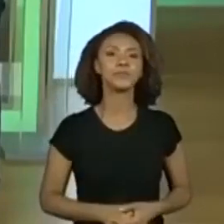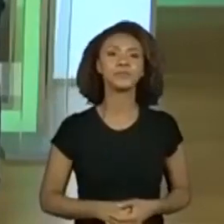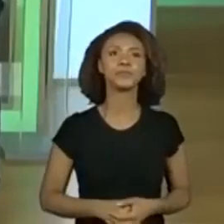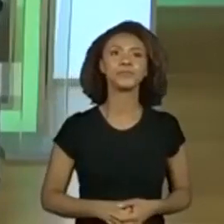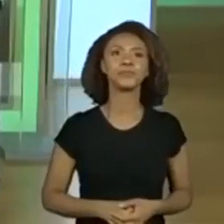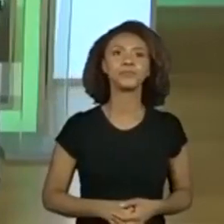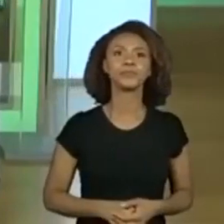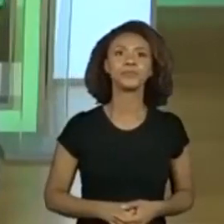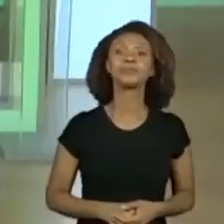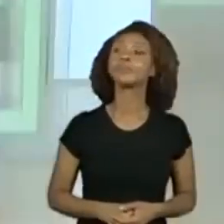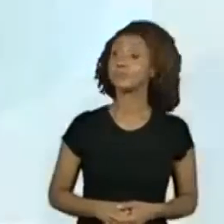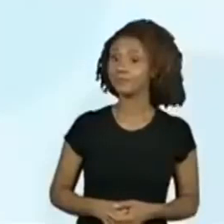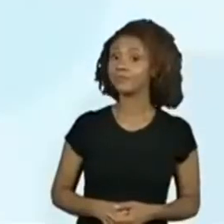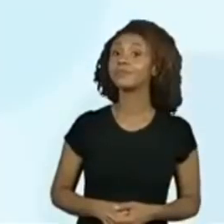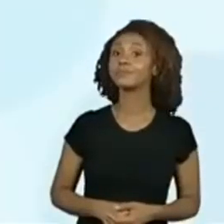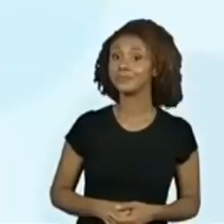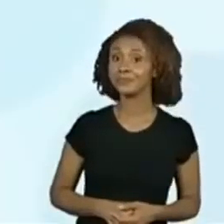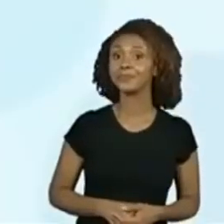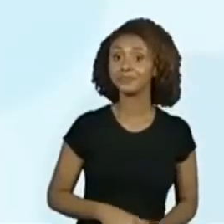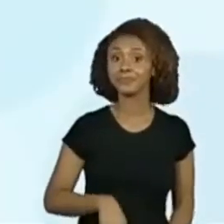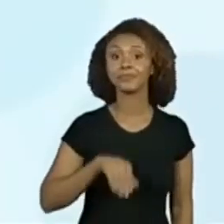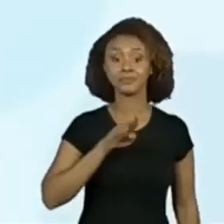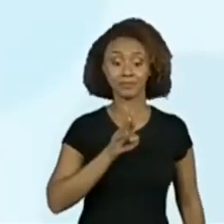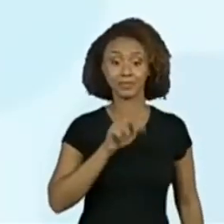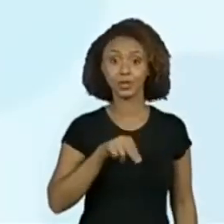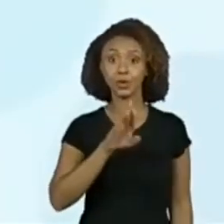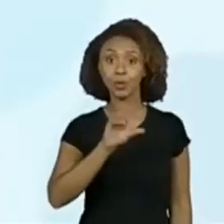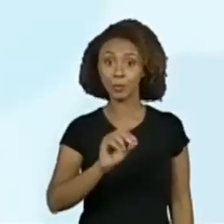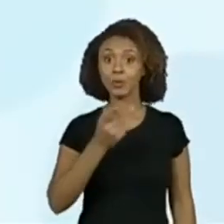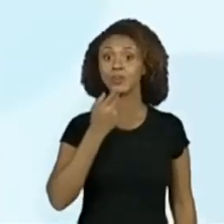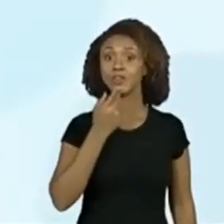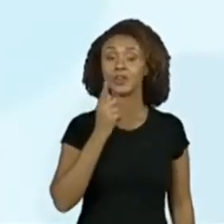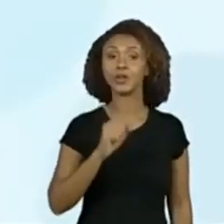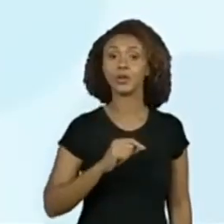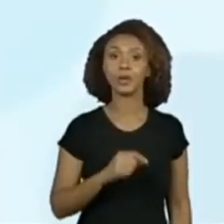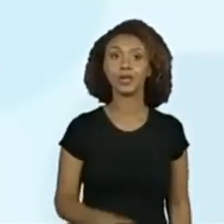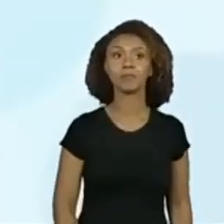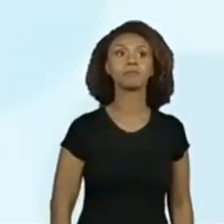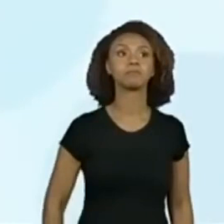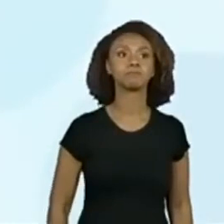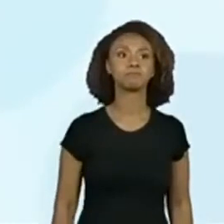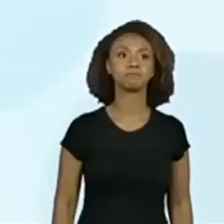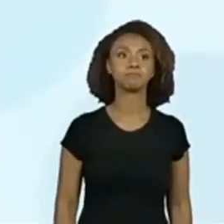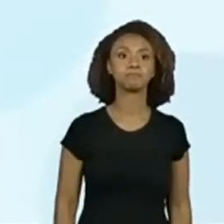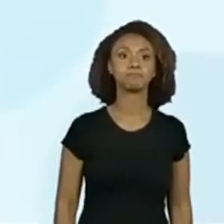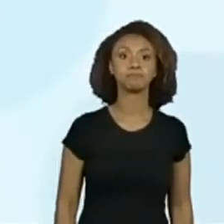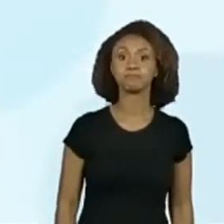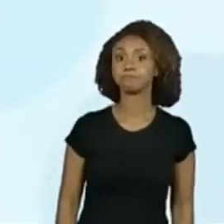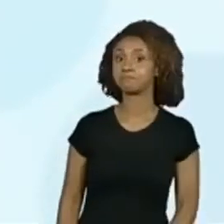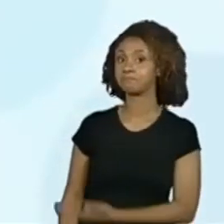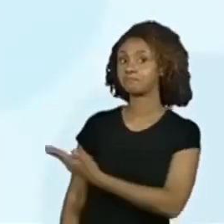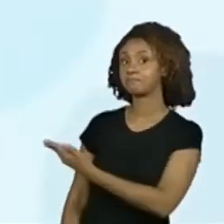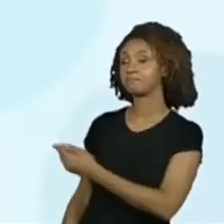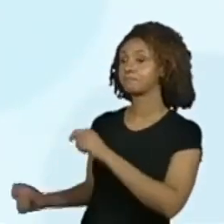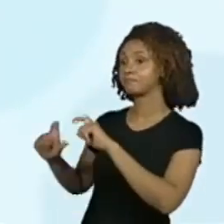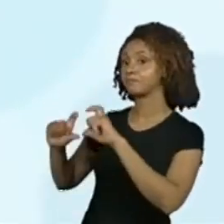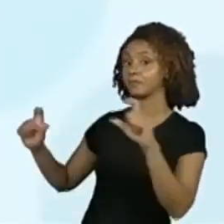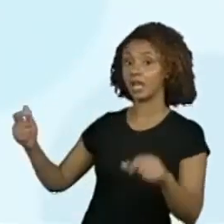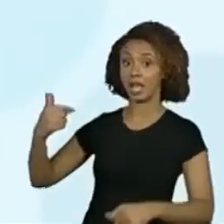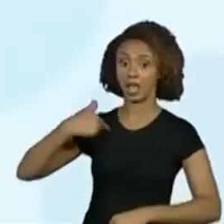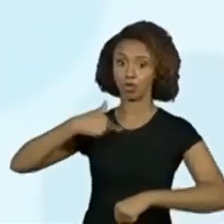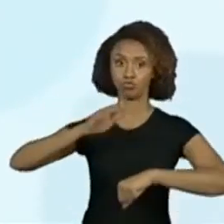o que o o que o Bruno disse ele disse olha circulei olha o que o Bruno disse